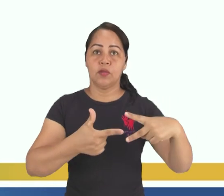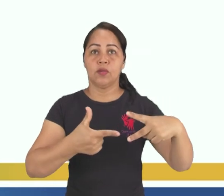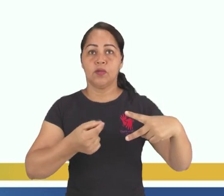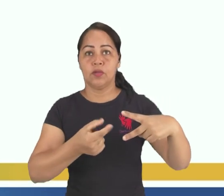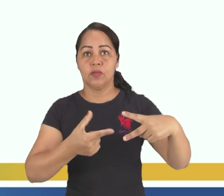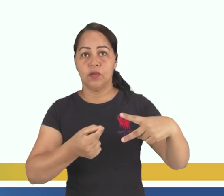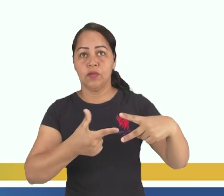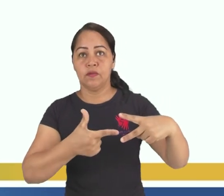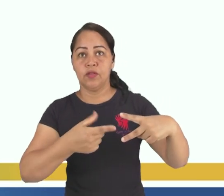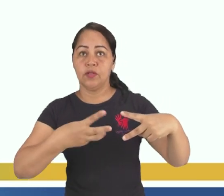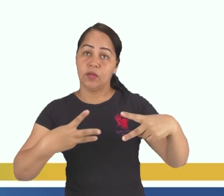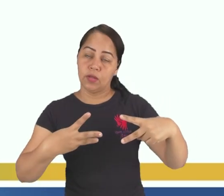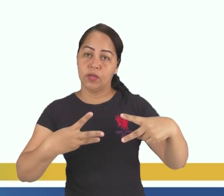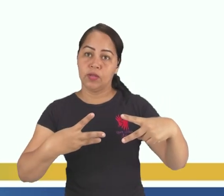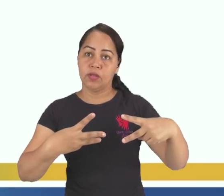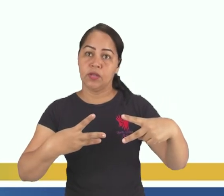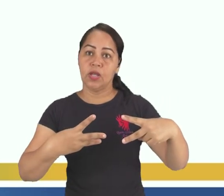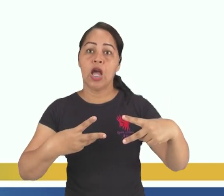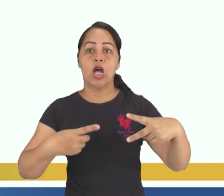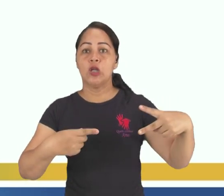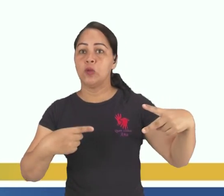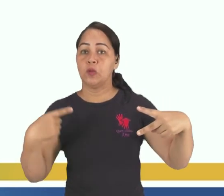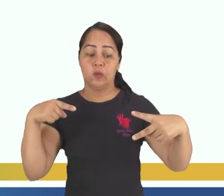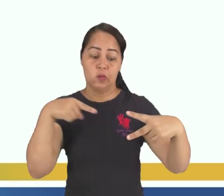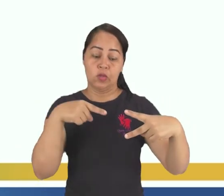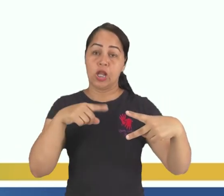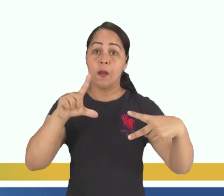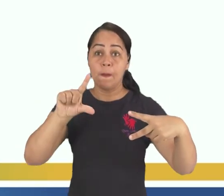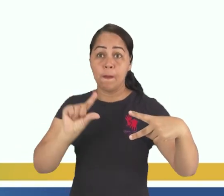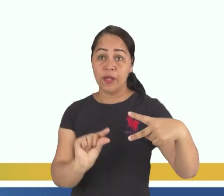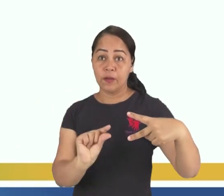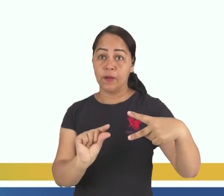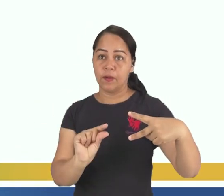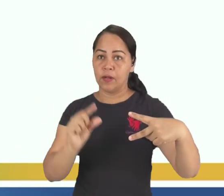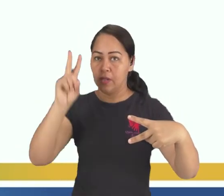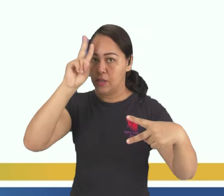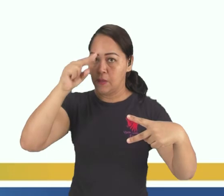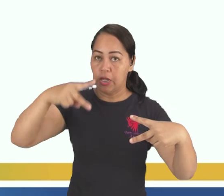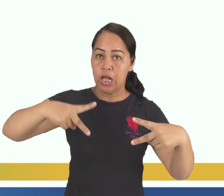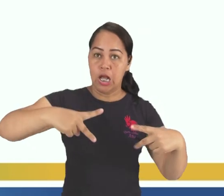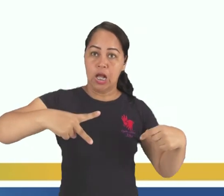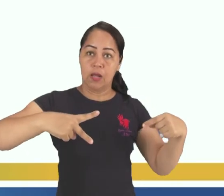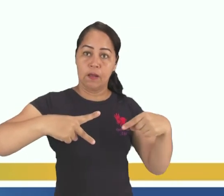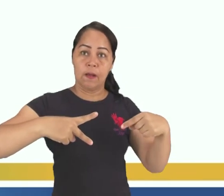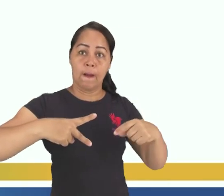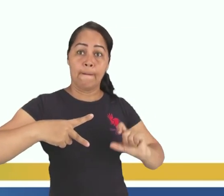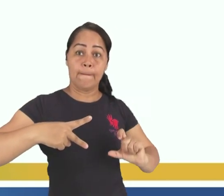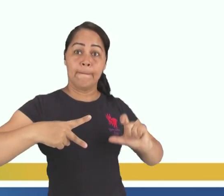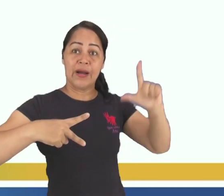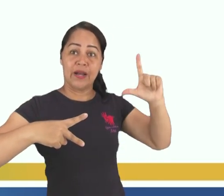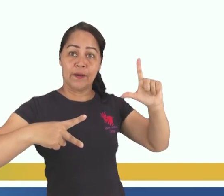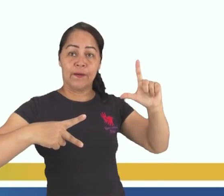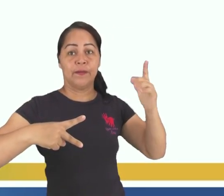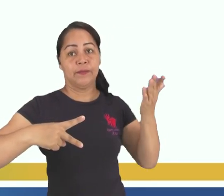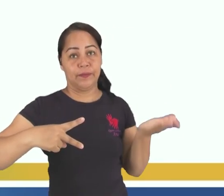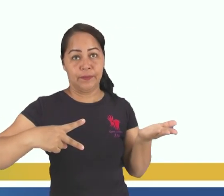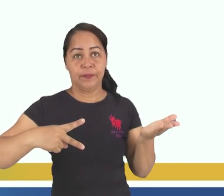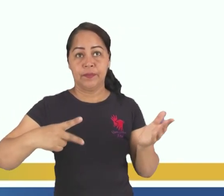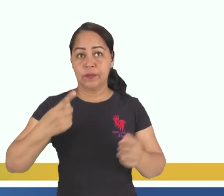a ordem das frações dadas para o Zeca vai estar no sentido contrário dessa ordem aí,